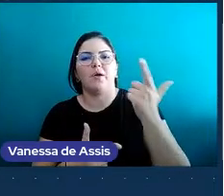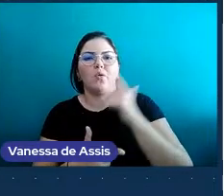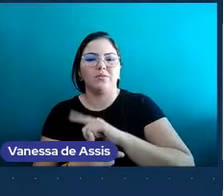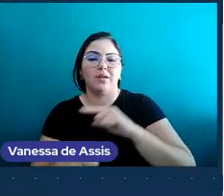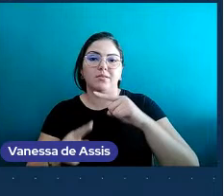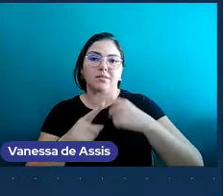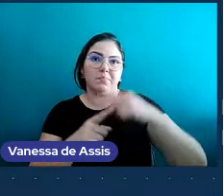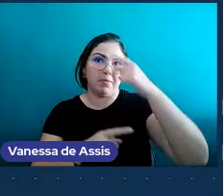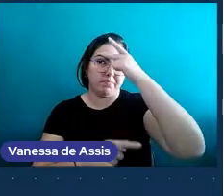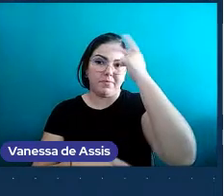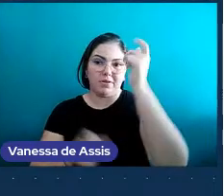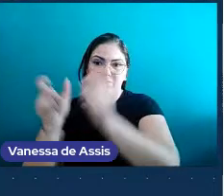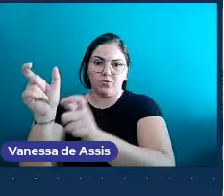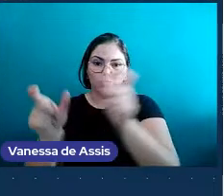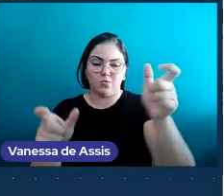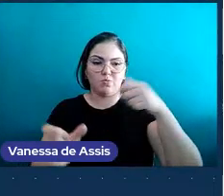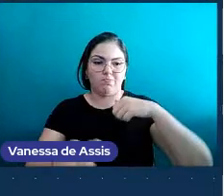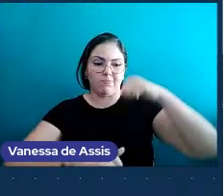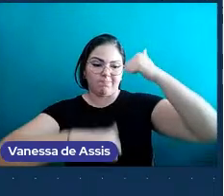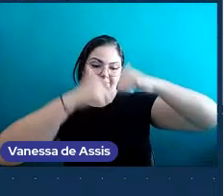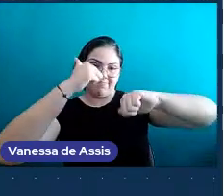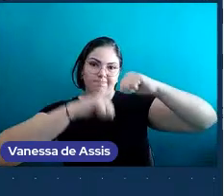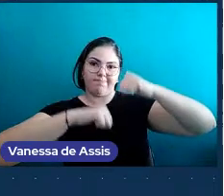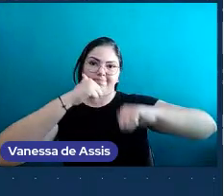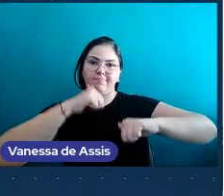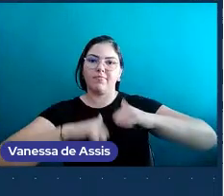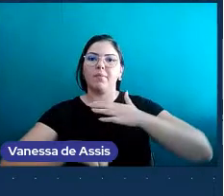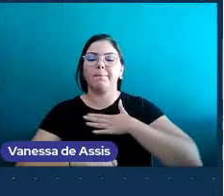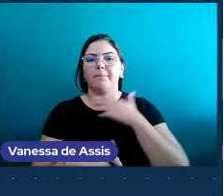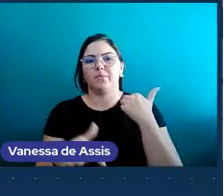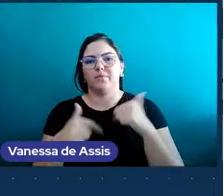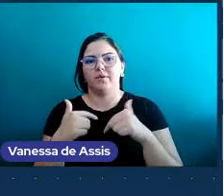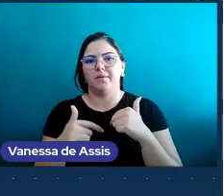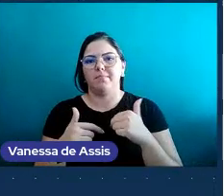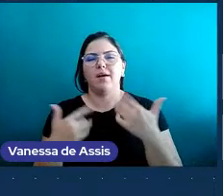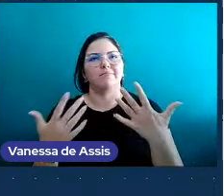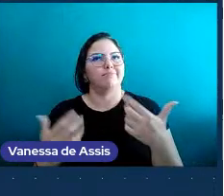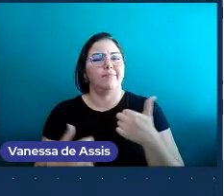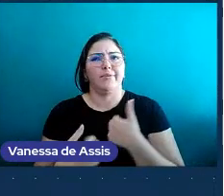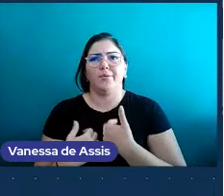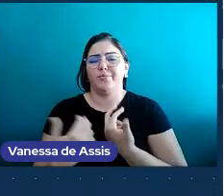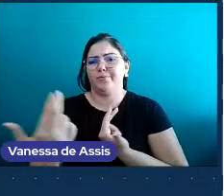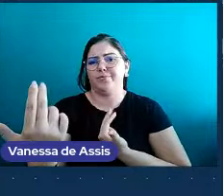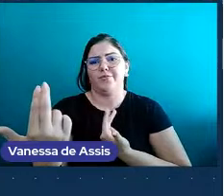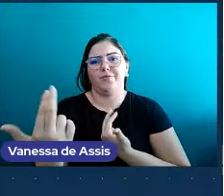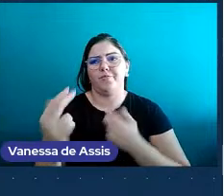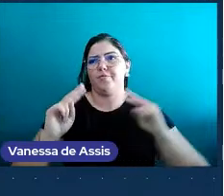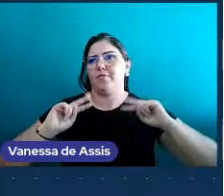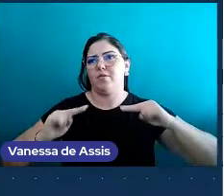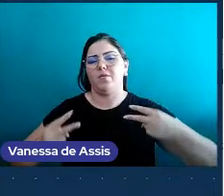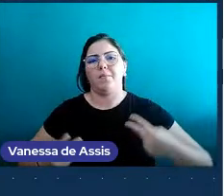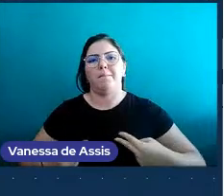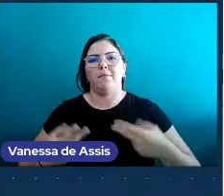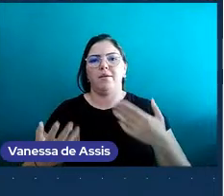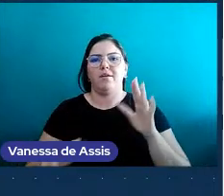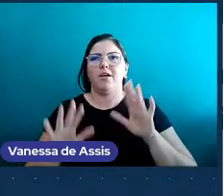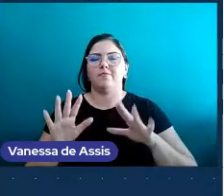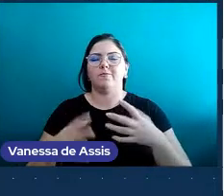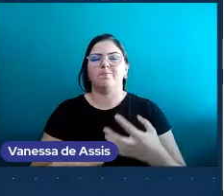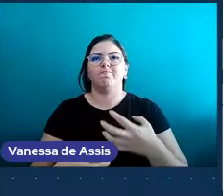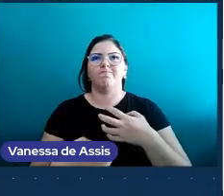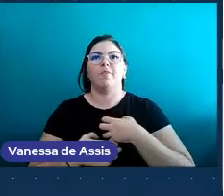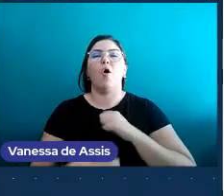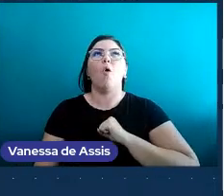recebe rejeições de artigo. Claro, eu sou um ser humano, como todos vocês, às vezes eu fico, perdão a palavra, pé da vida por conta